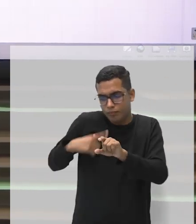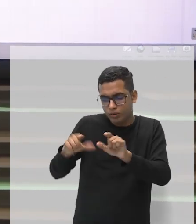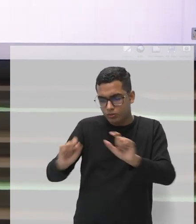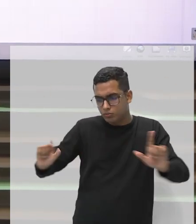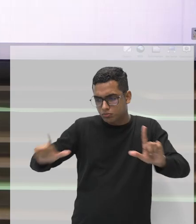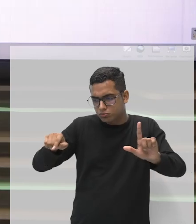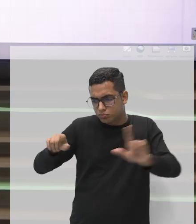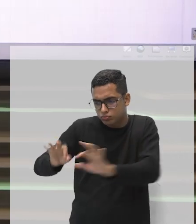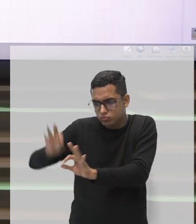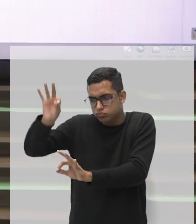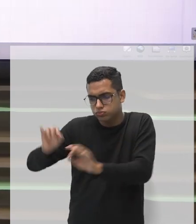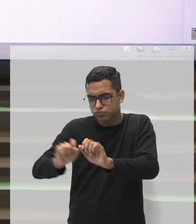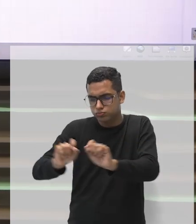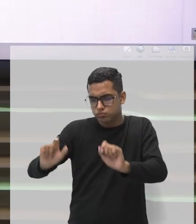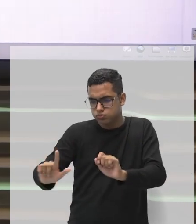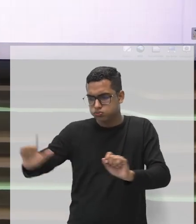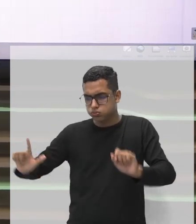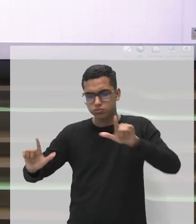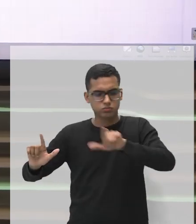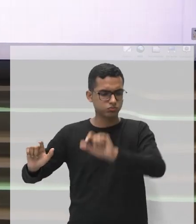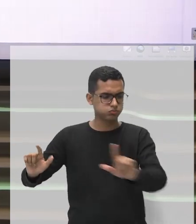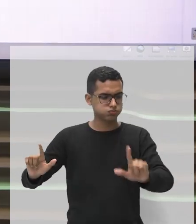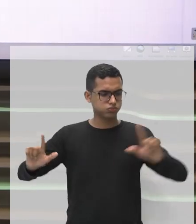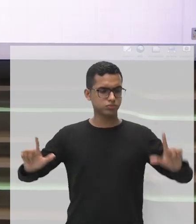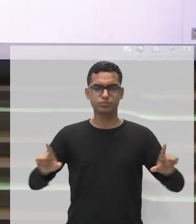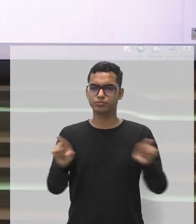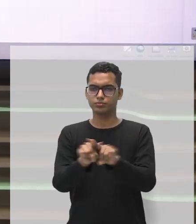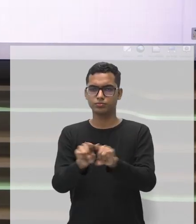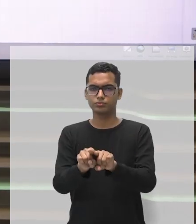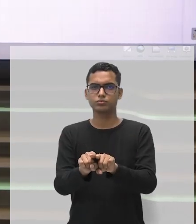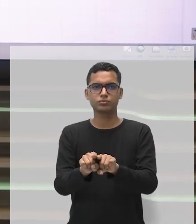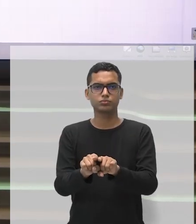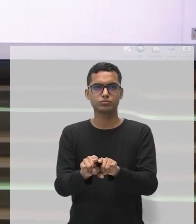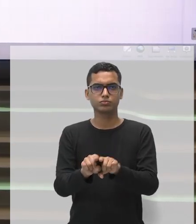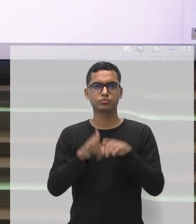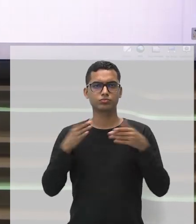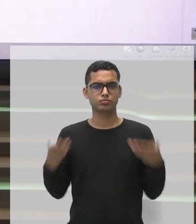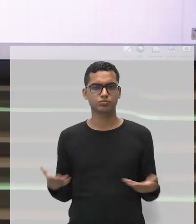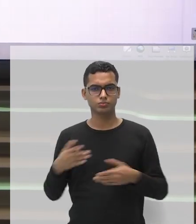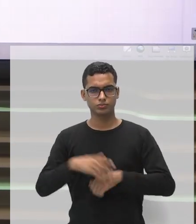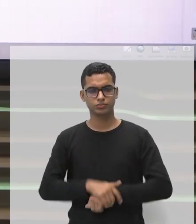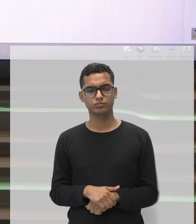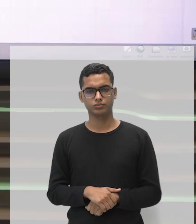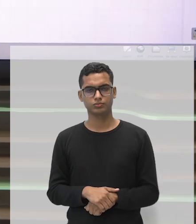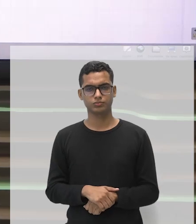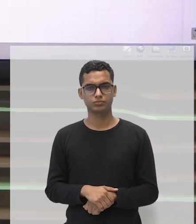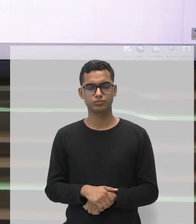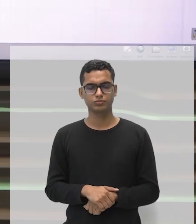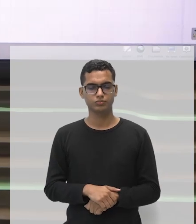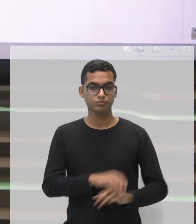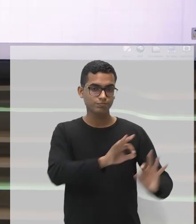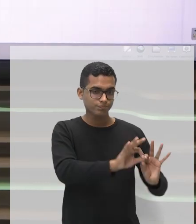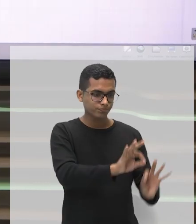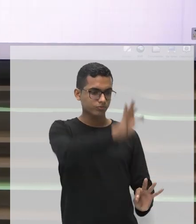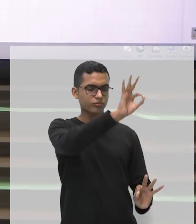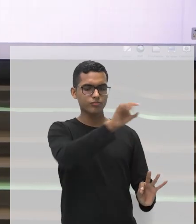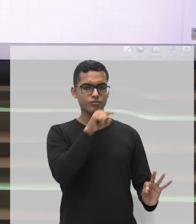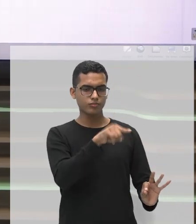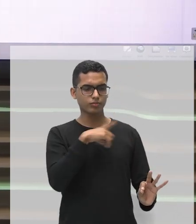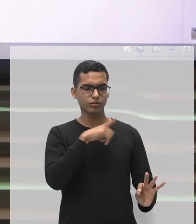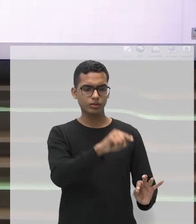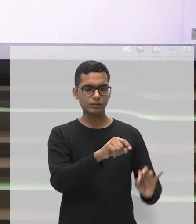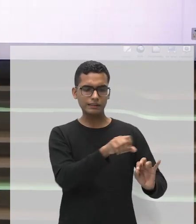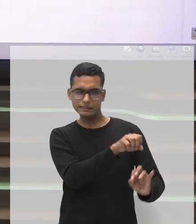Se uma grandeza diminuir, a outra grandeza também vai diminuir. O que nós estamos falando, então? Estamos falando que se o lado de a medida do lado de um quadrado